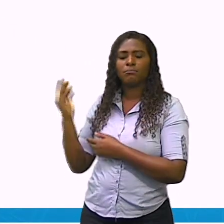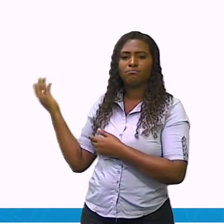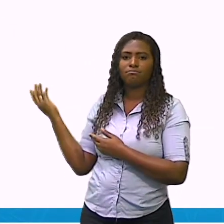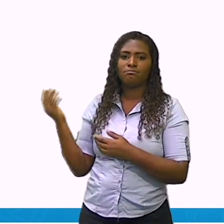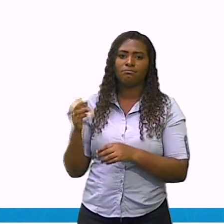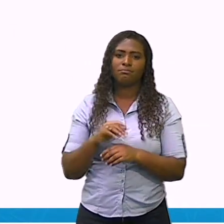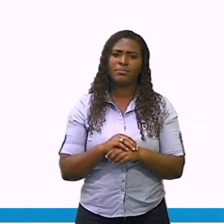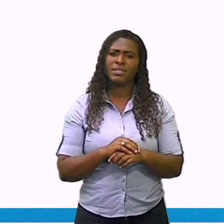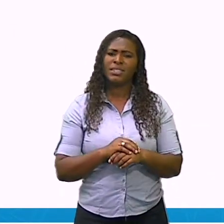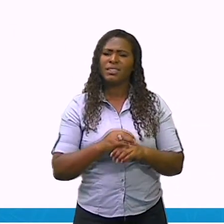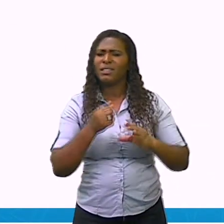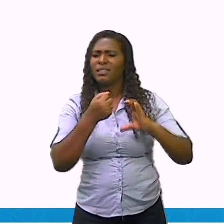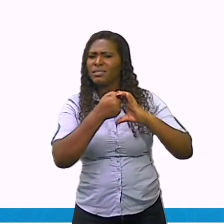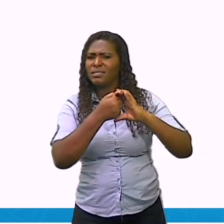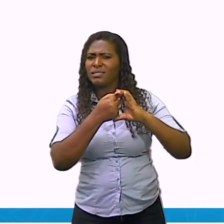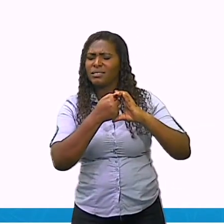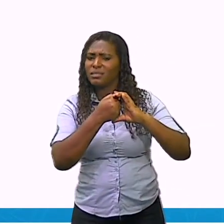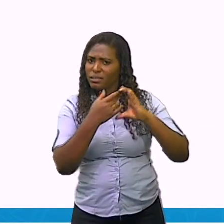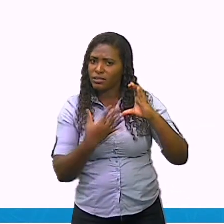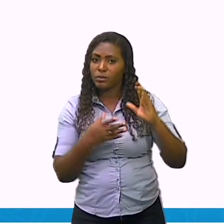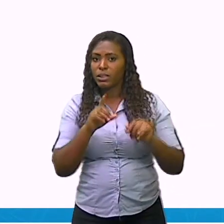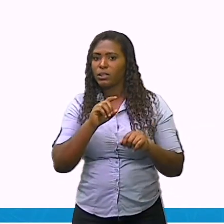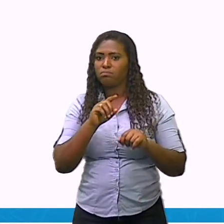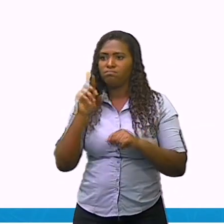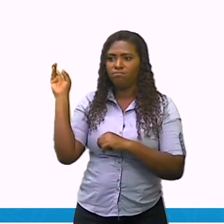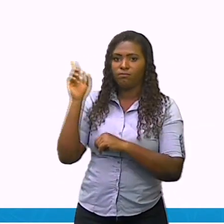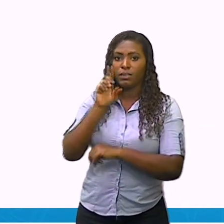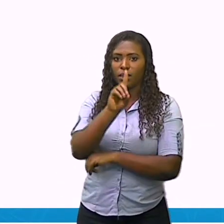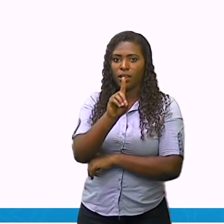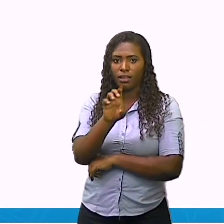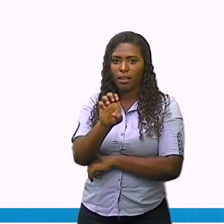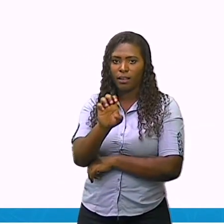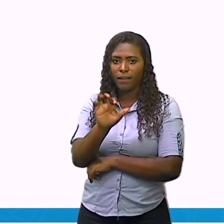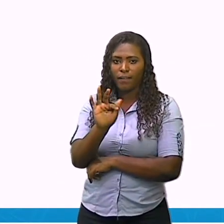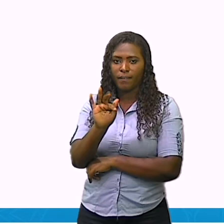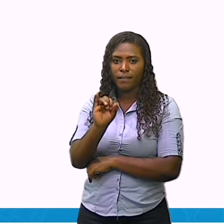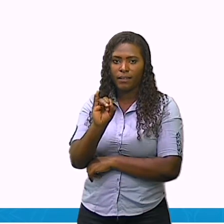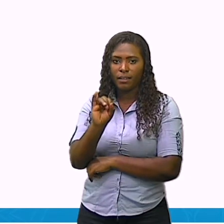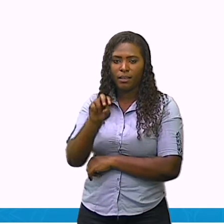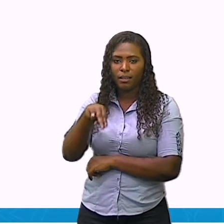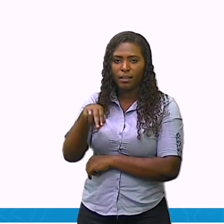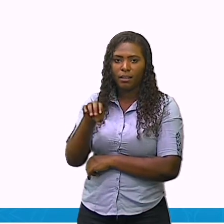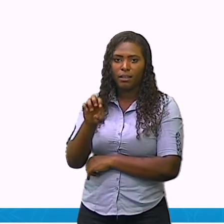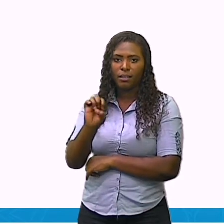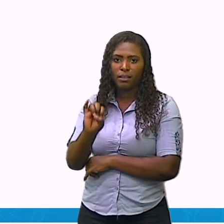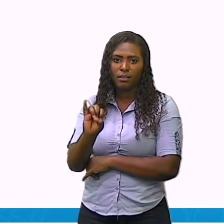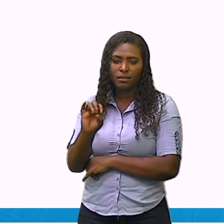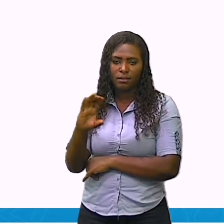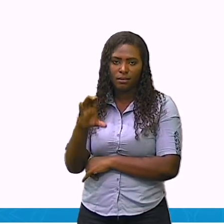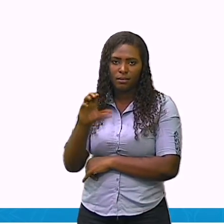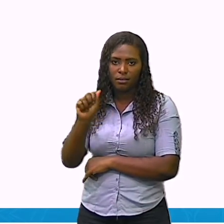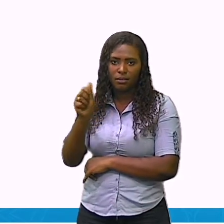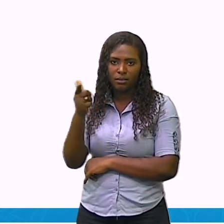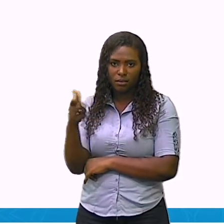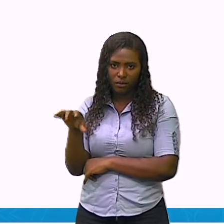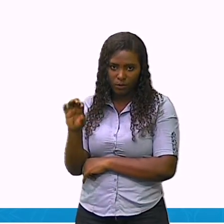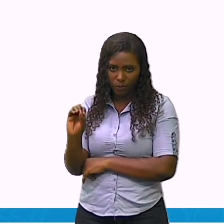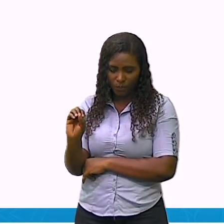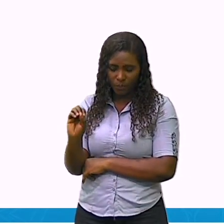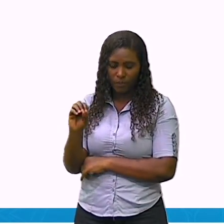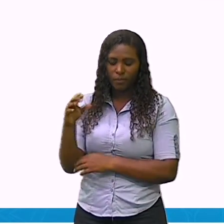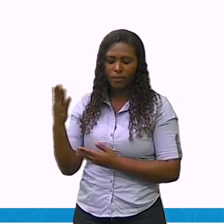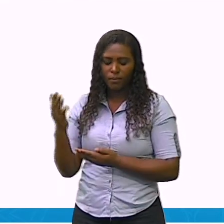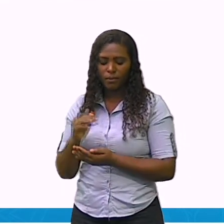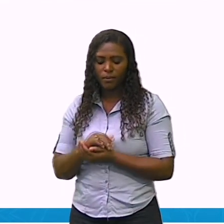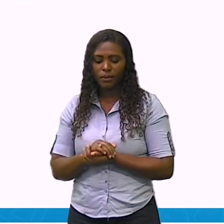Definição. A definição da função, nós temos que para cada elemento do conjunto A, que